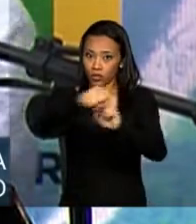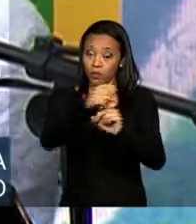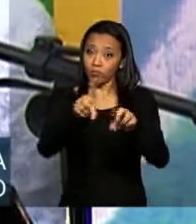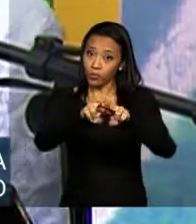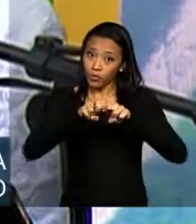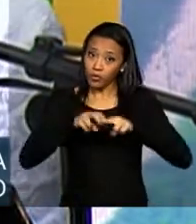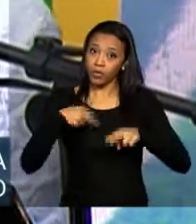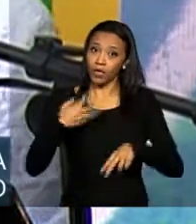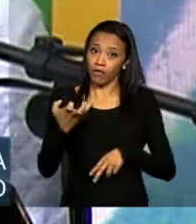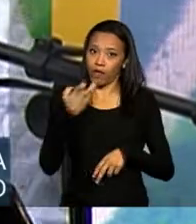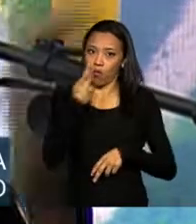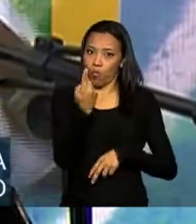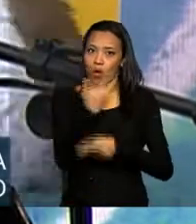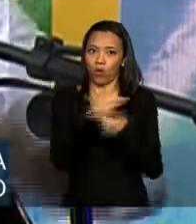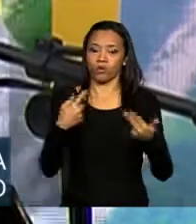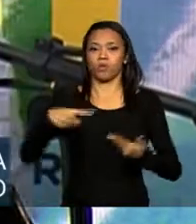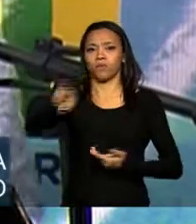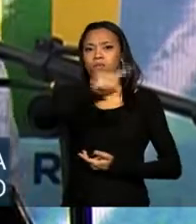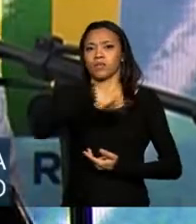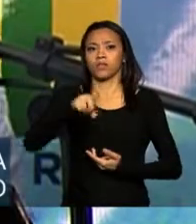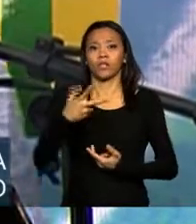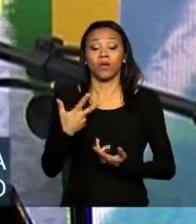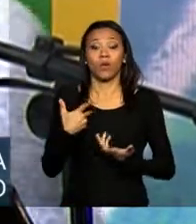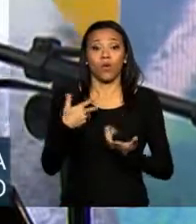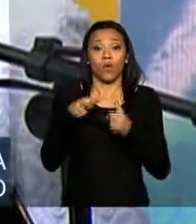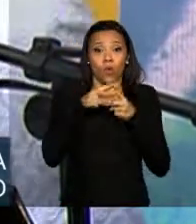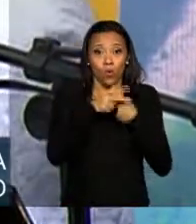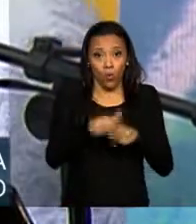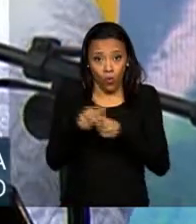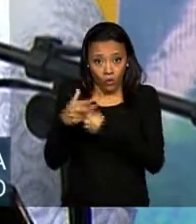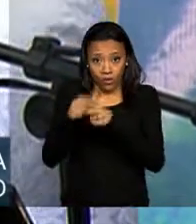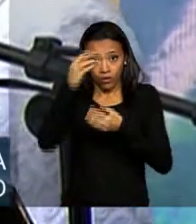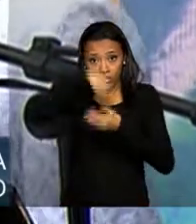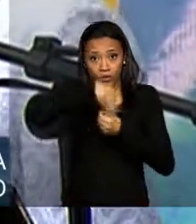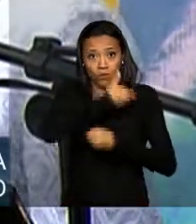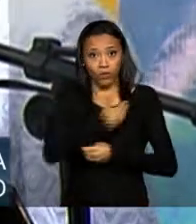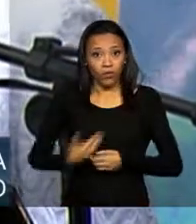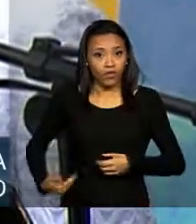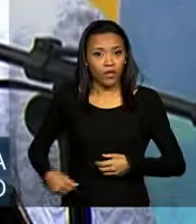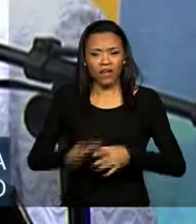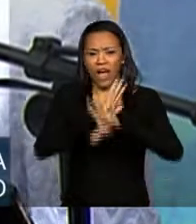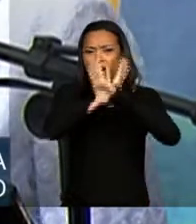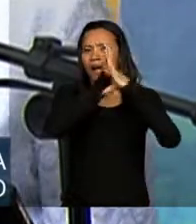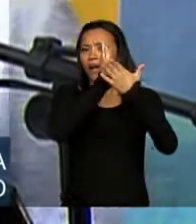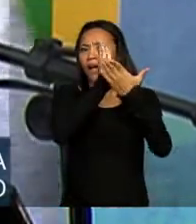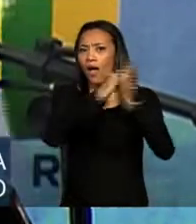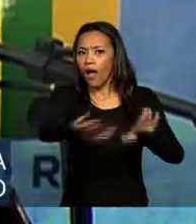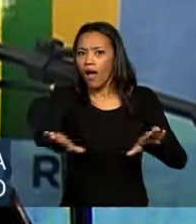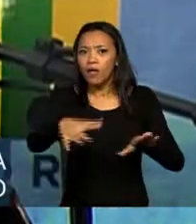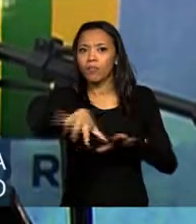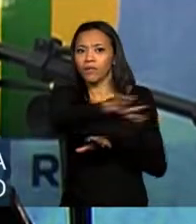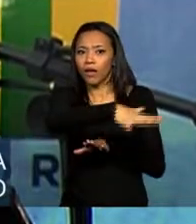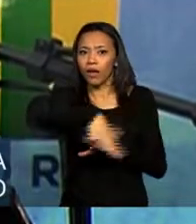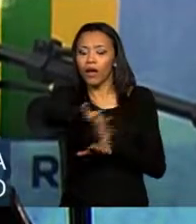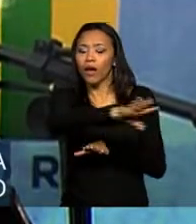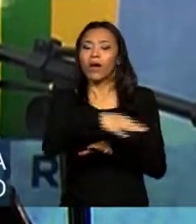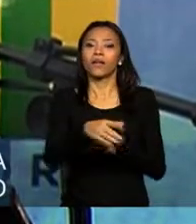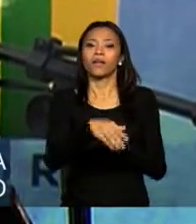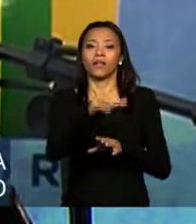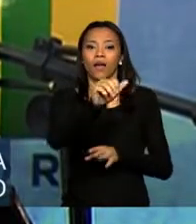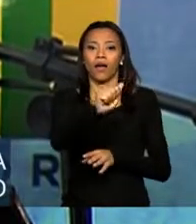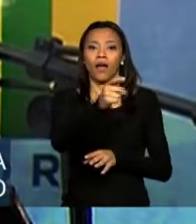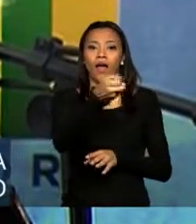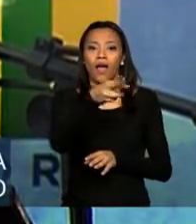o ajuste não acaba com a árvore industrialização o ajuste não